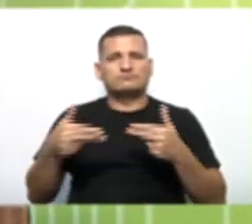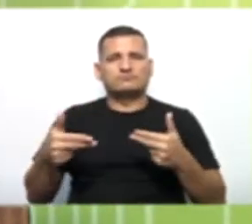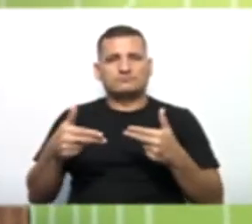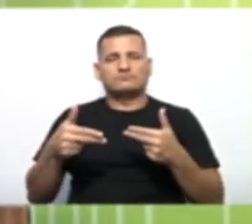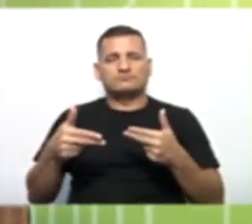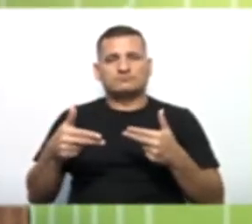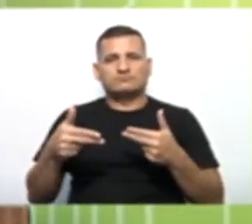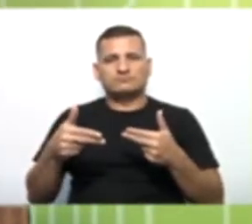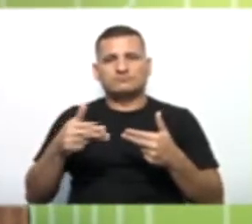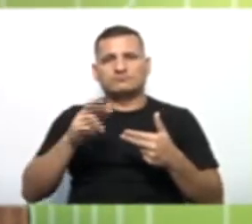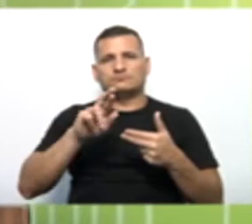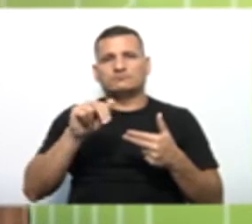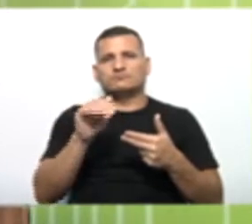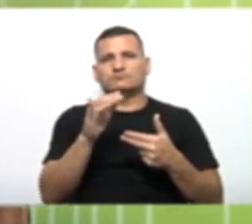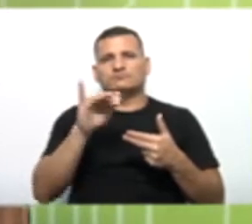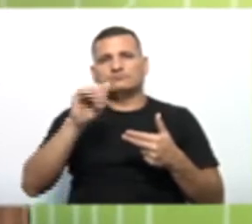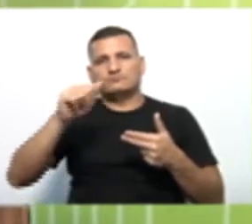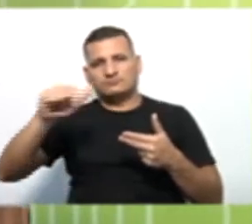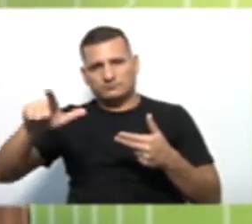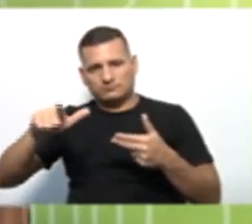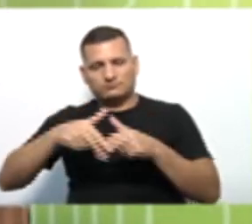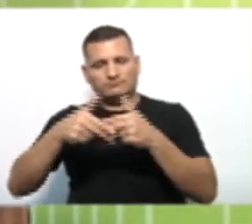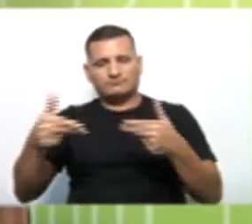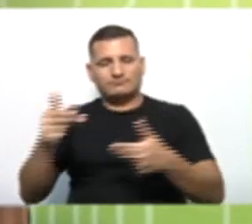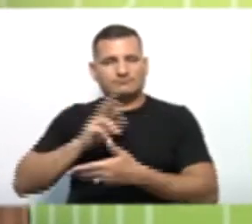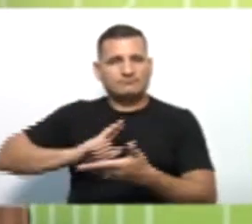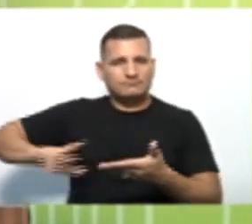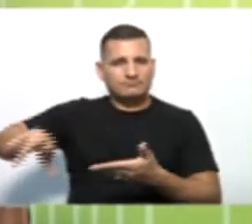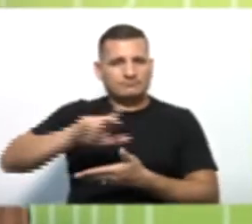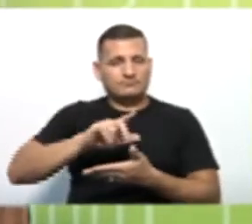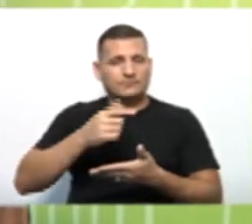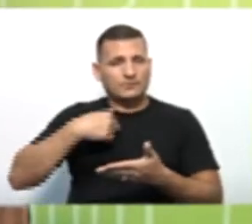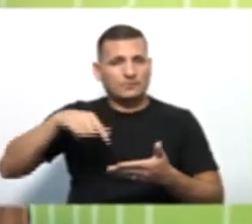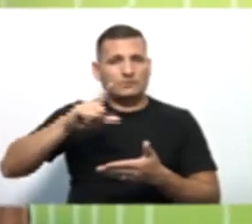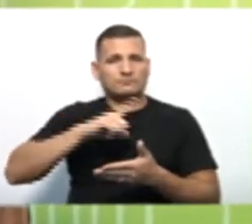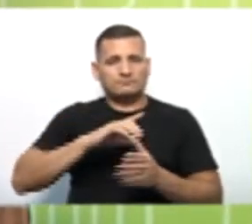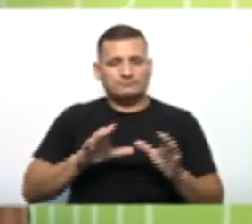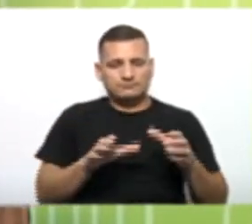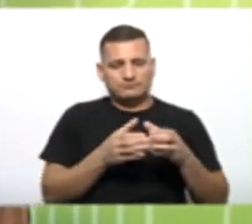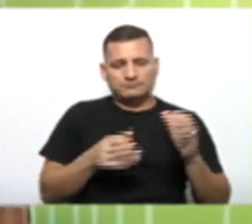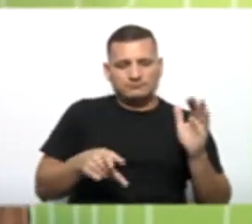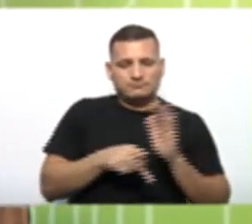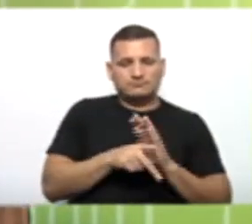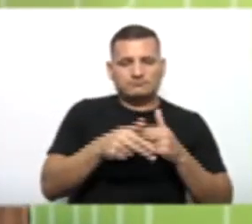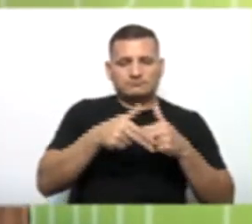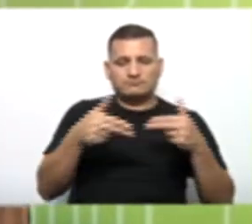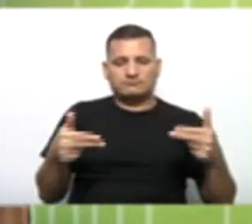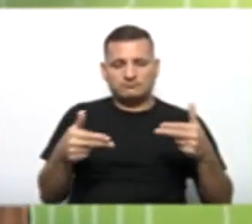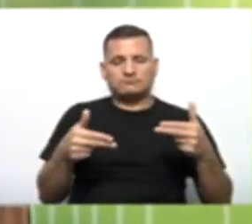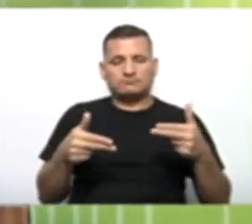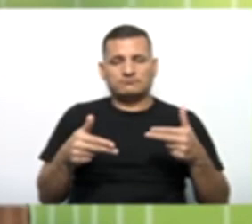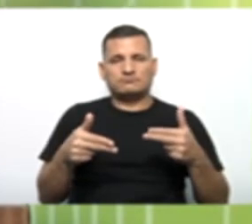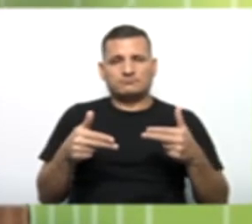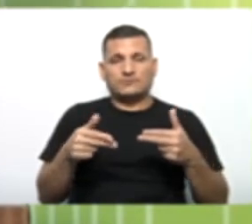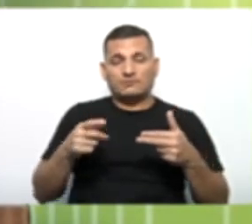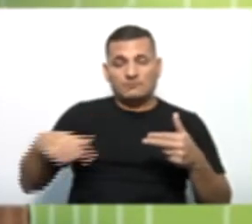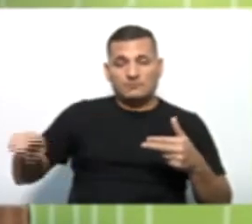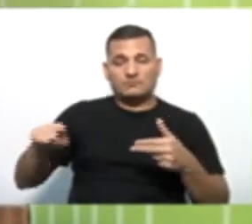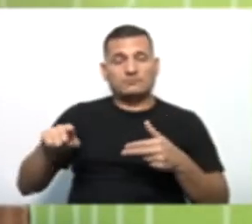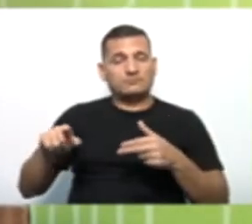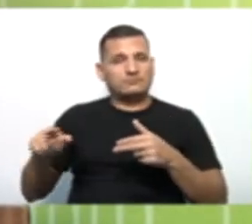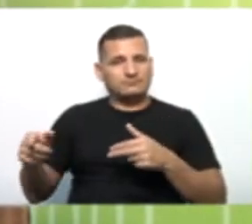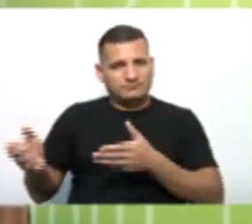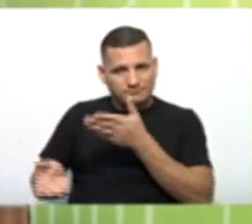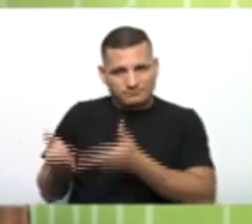são as relações entre diferentes etnias nós pertencermos ao meio-dia e o nosso público pertence a várias etnias